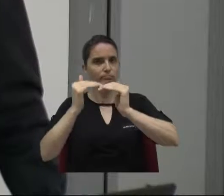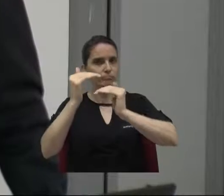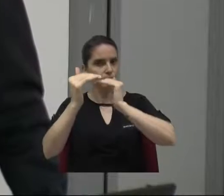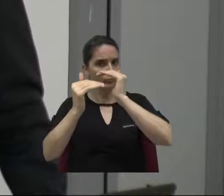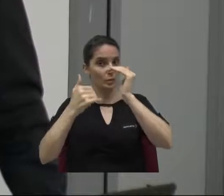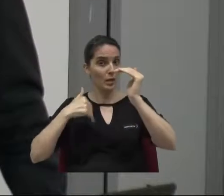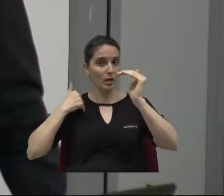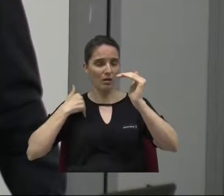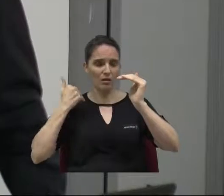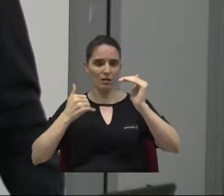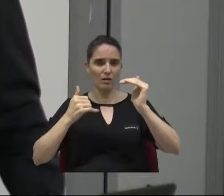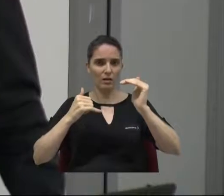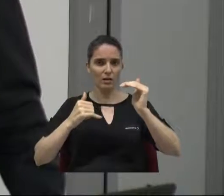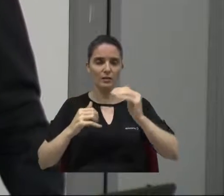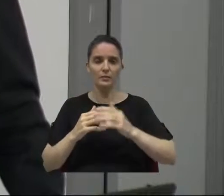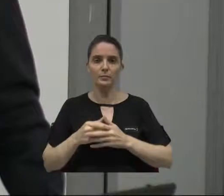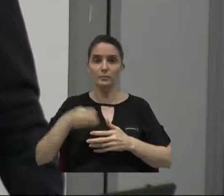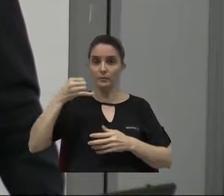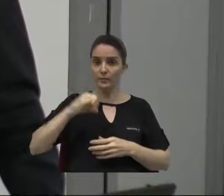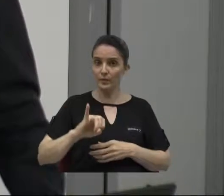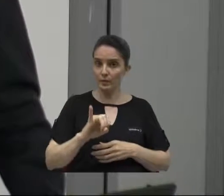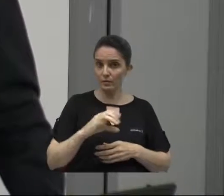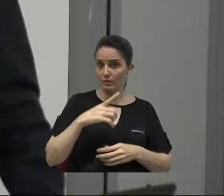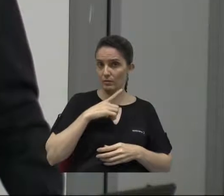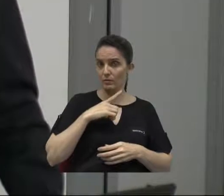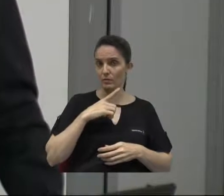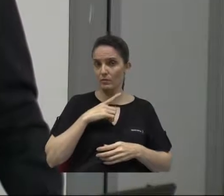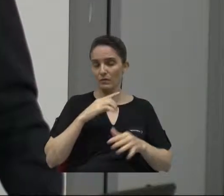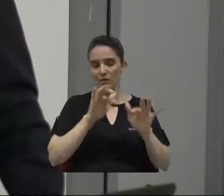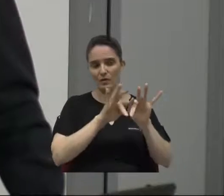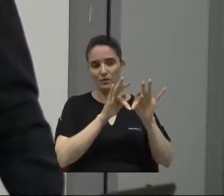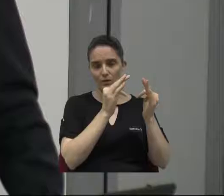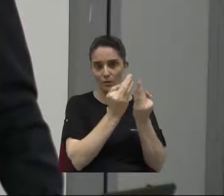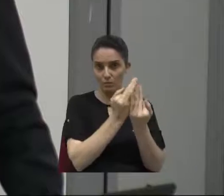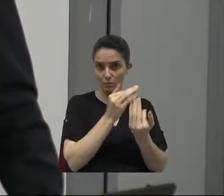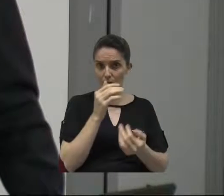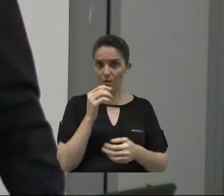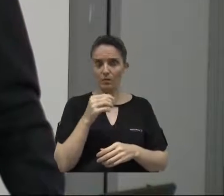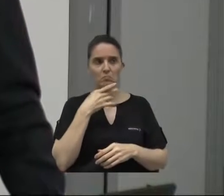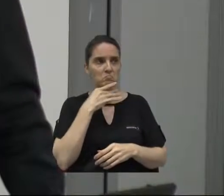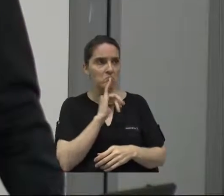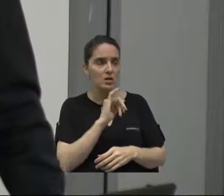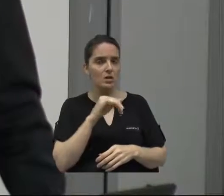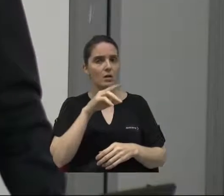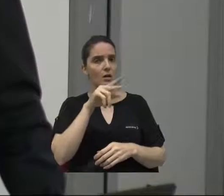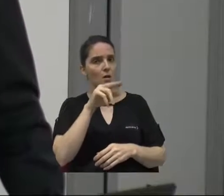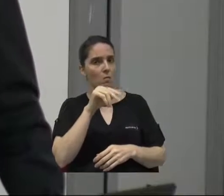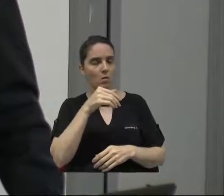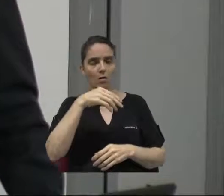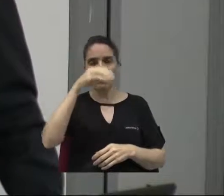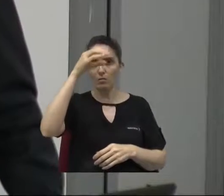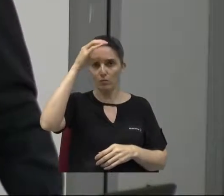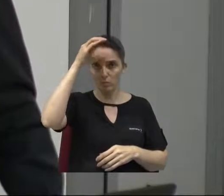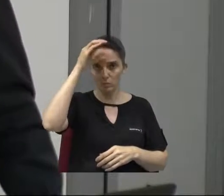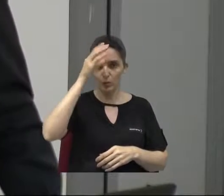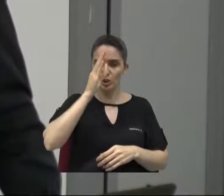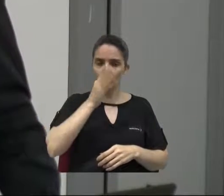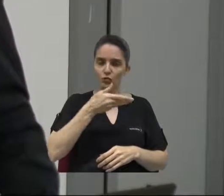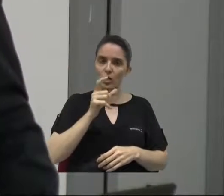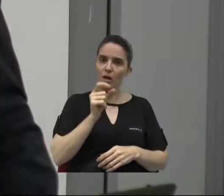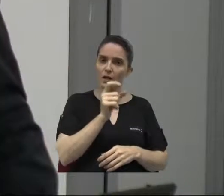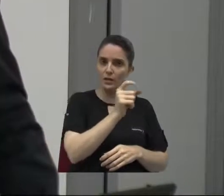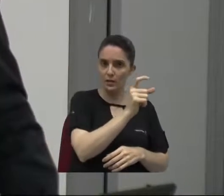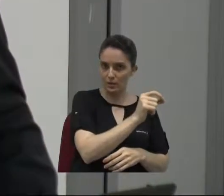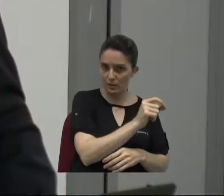a idade. Se o senhor tiver casos na sua família, onde um pai, onde um irmão, onde o tio já tem a doença,